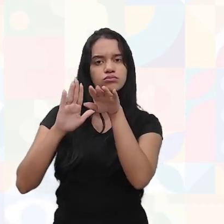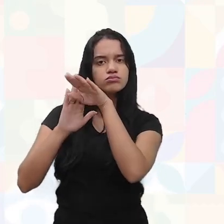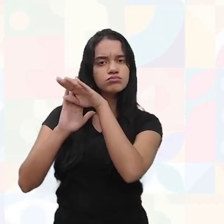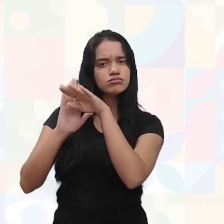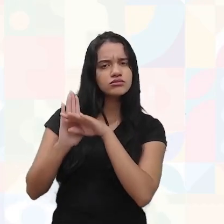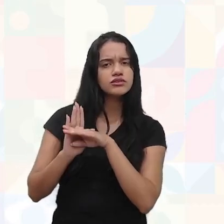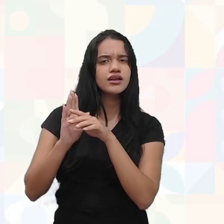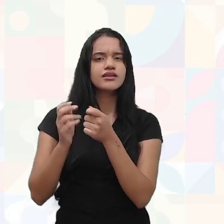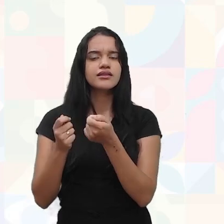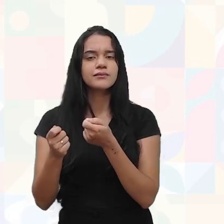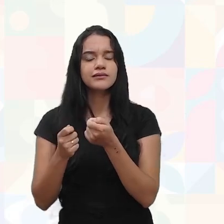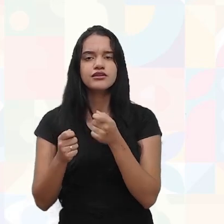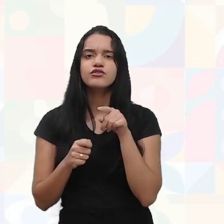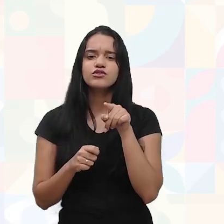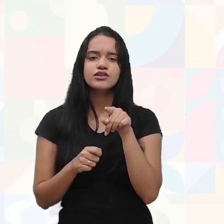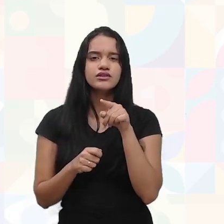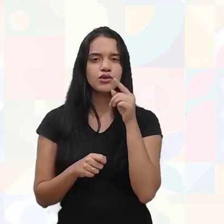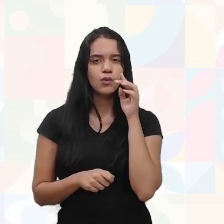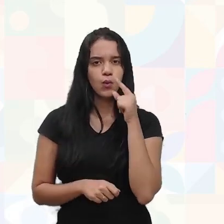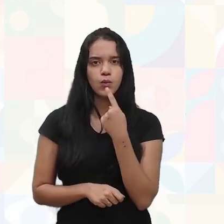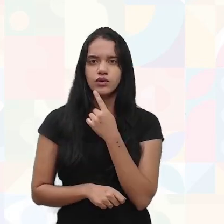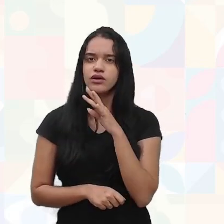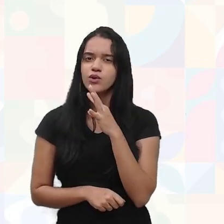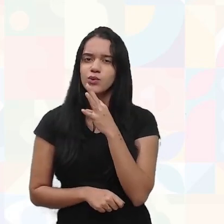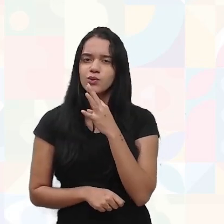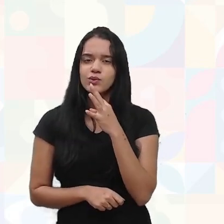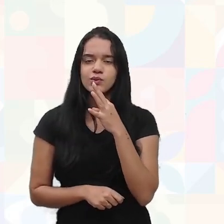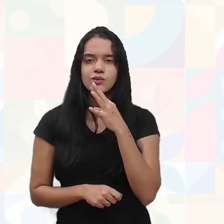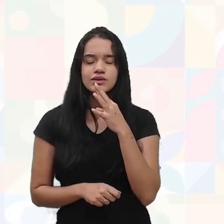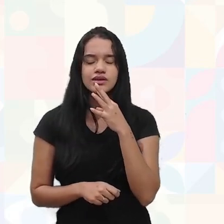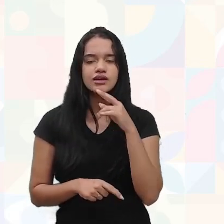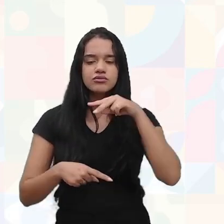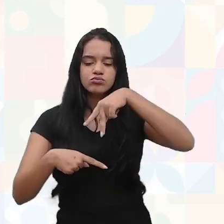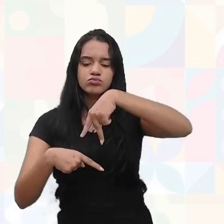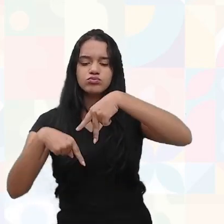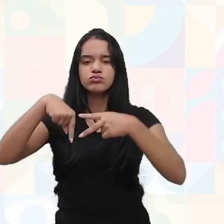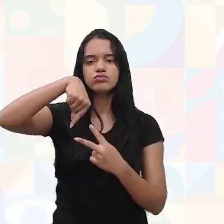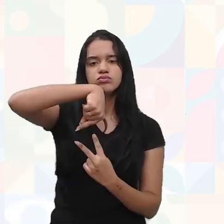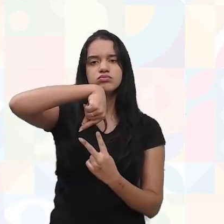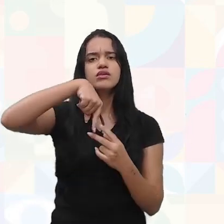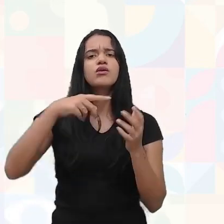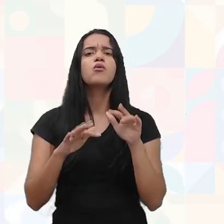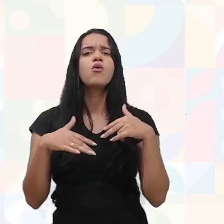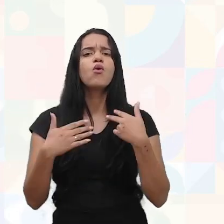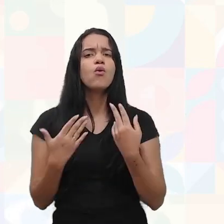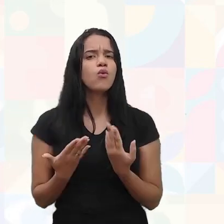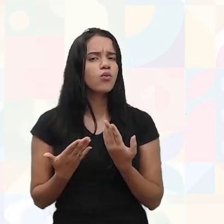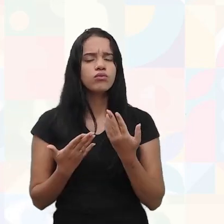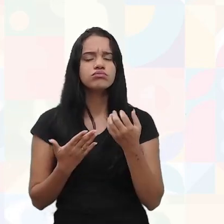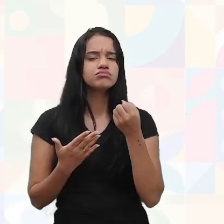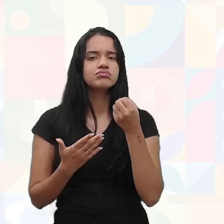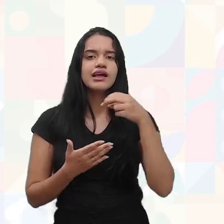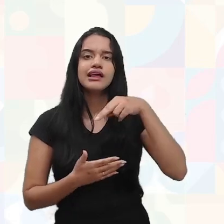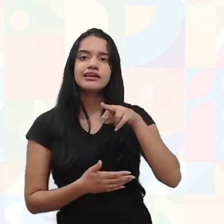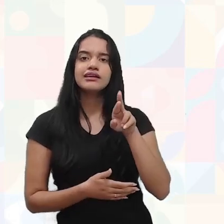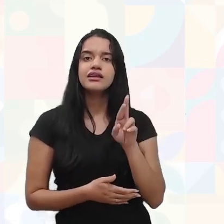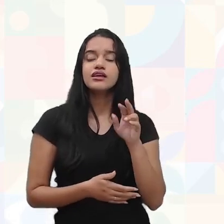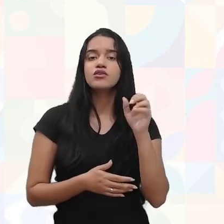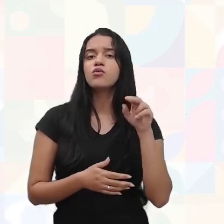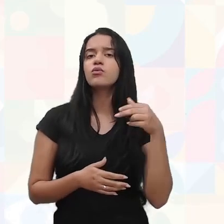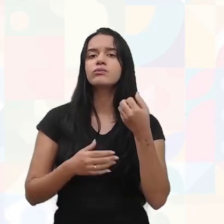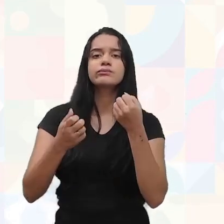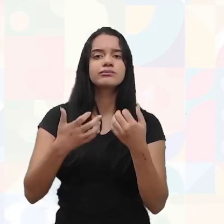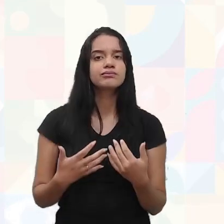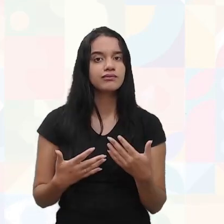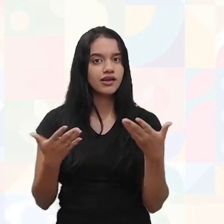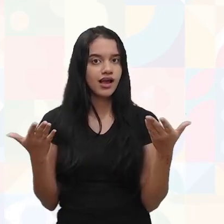Você conhece a pirâmide invertida? Sabe qual NR aborda ou fala sobre isso? Então vamos ver